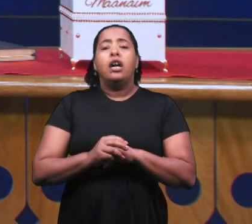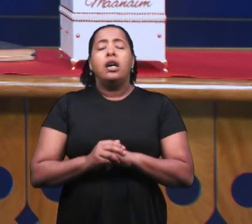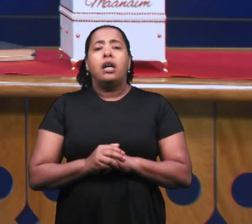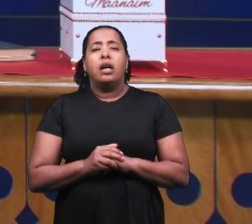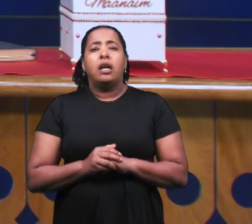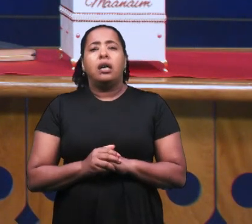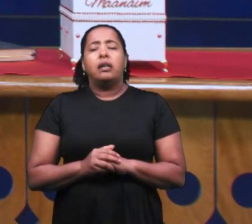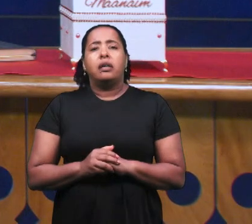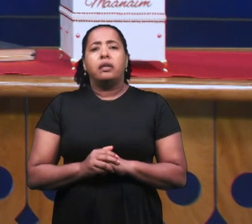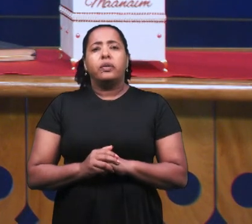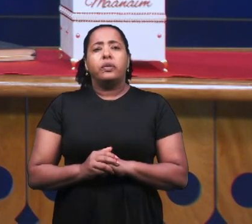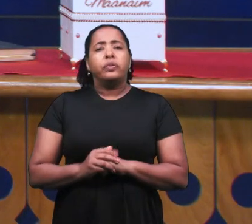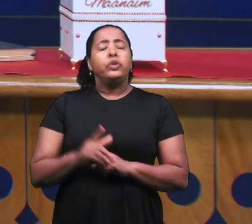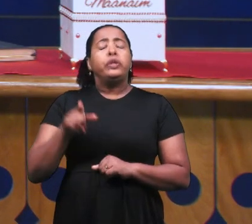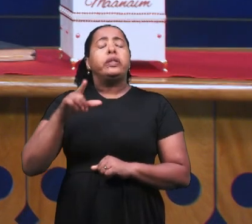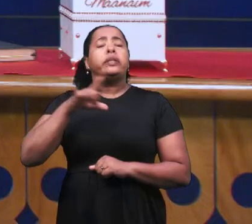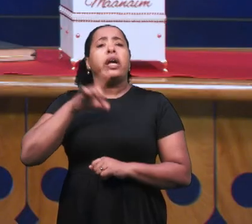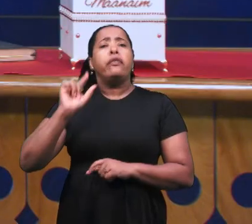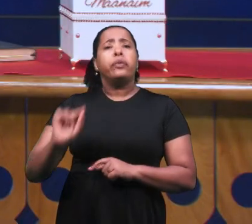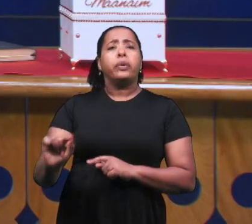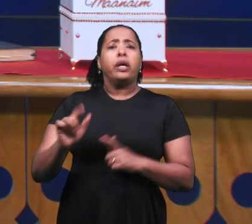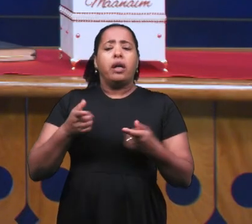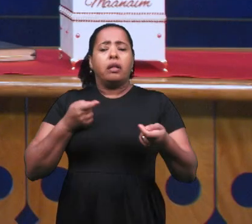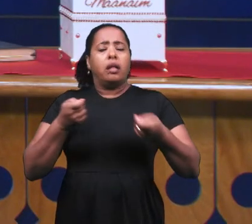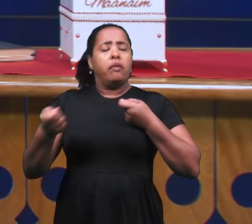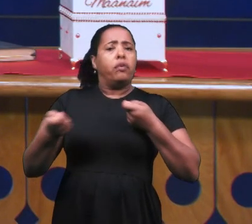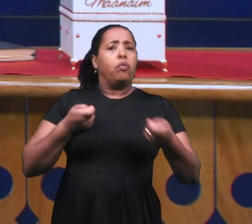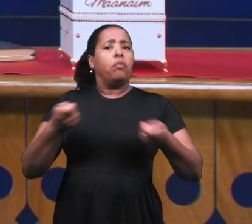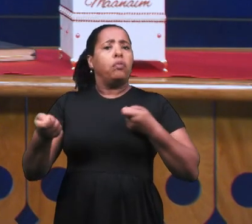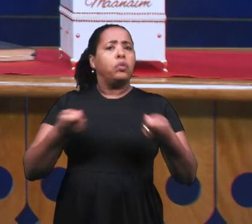e dominou e